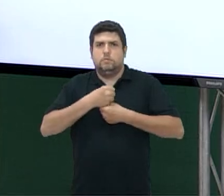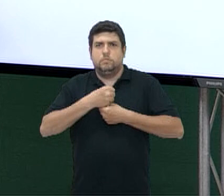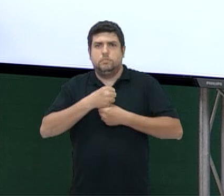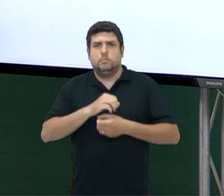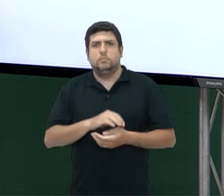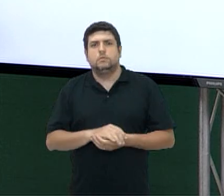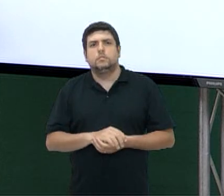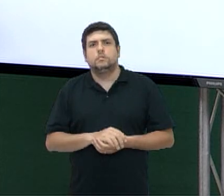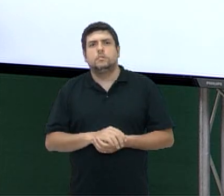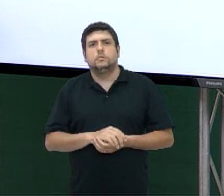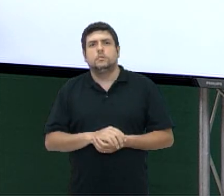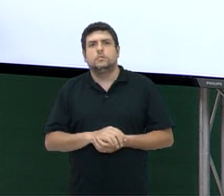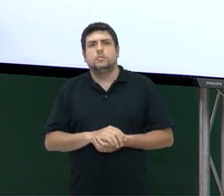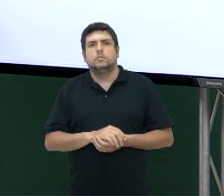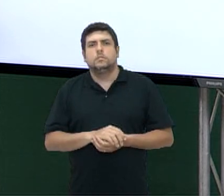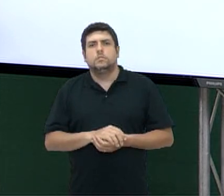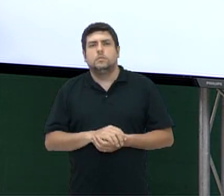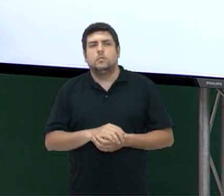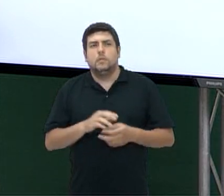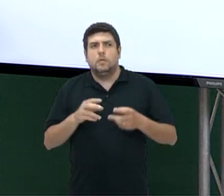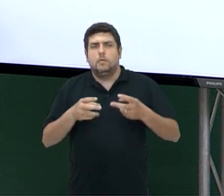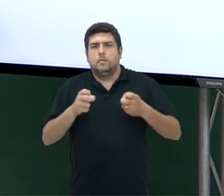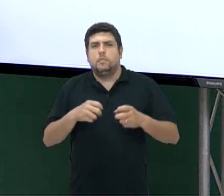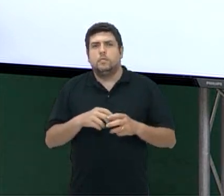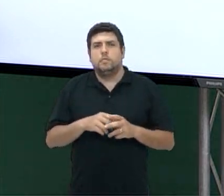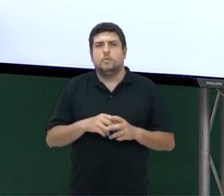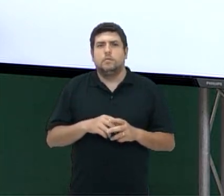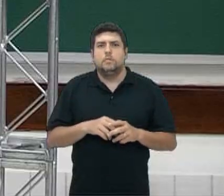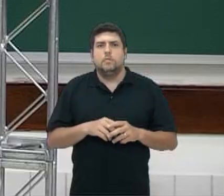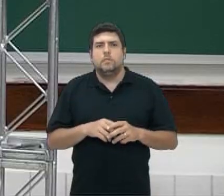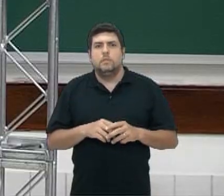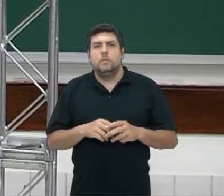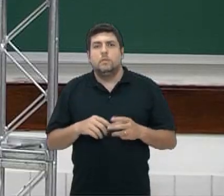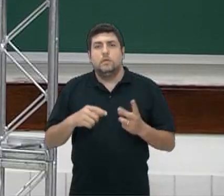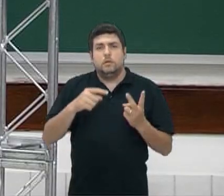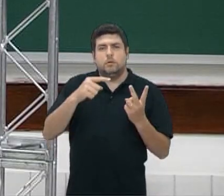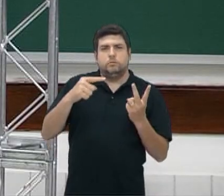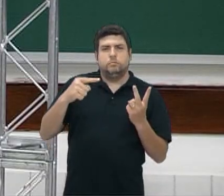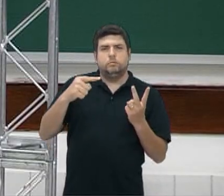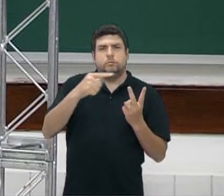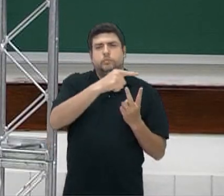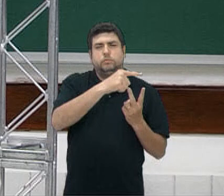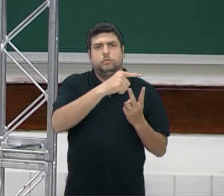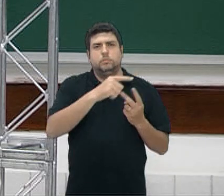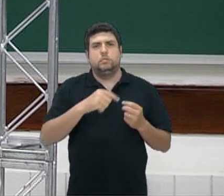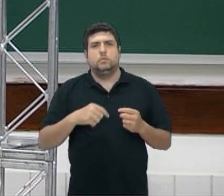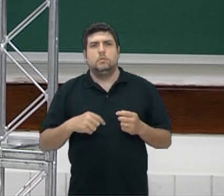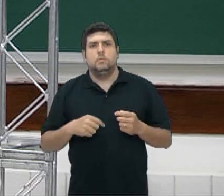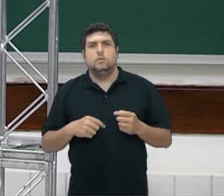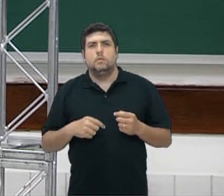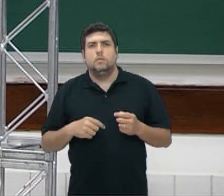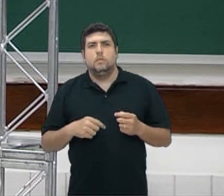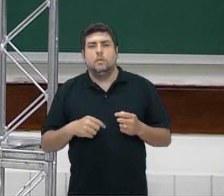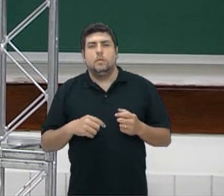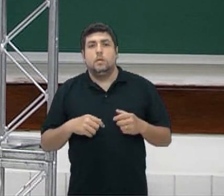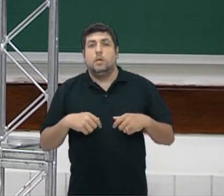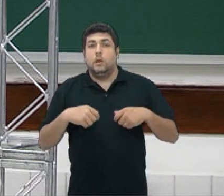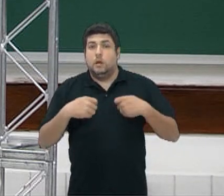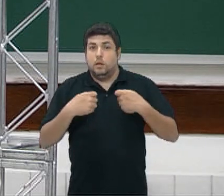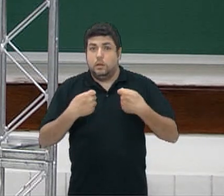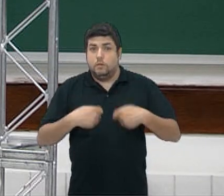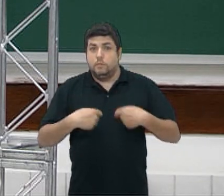Observem que a quantidade de movimento ela é vetorial. Então, ela precisa ter uma mudança tanto em